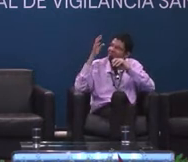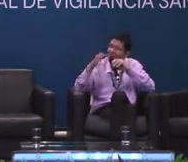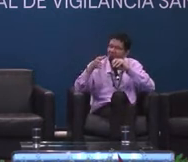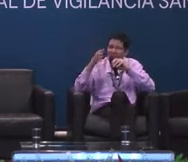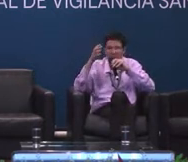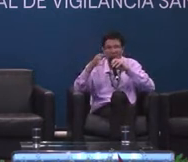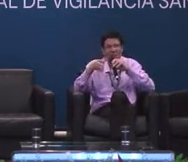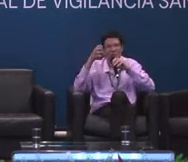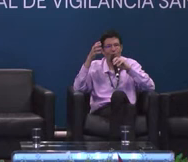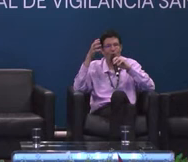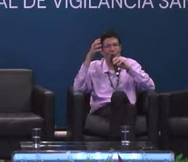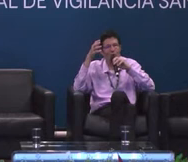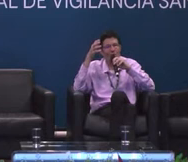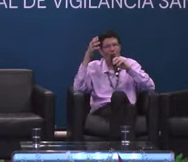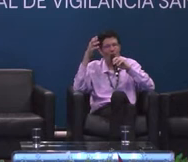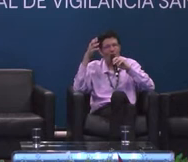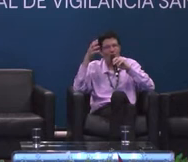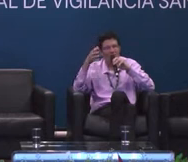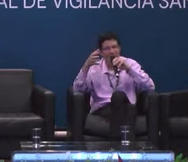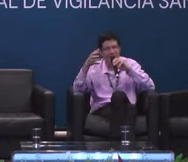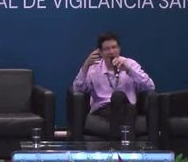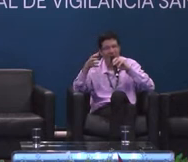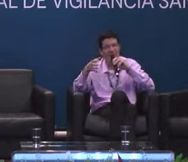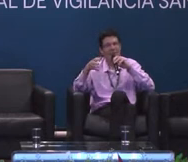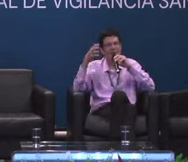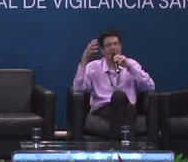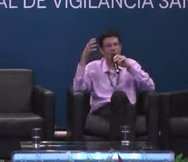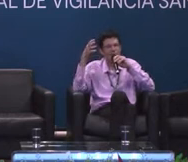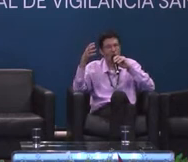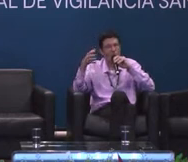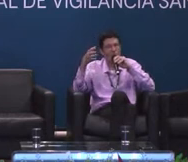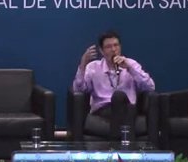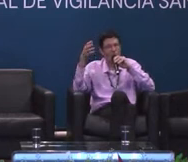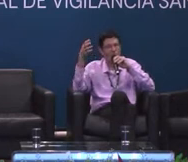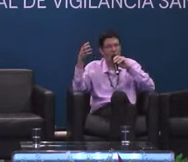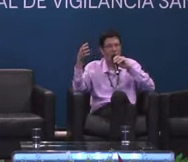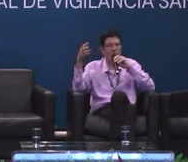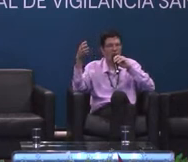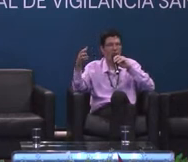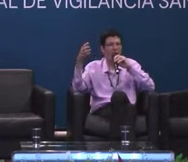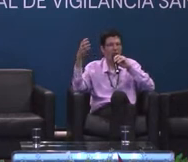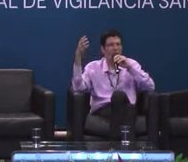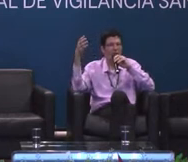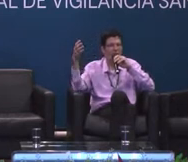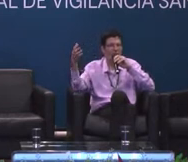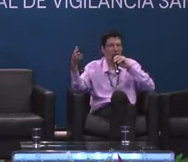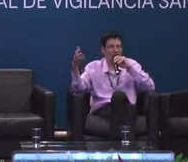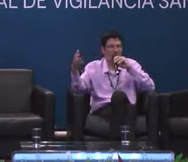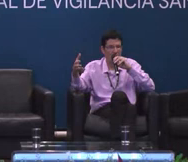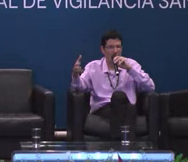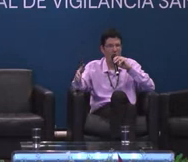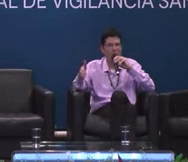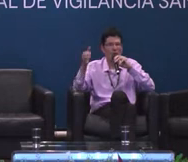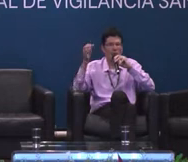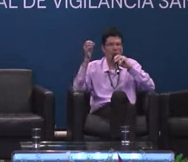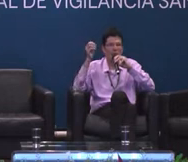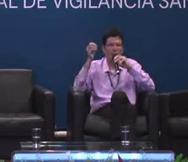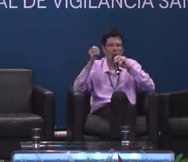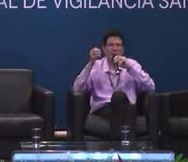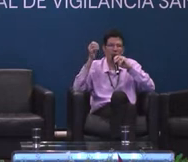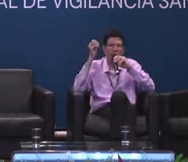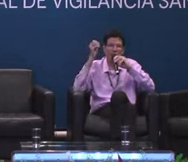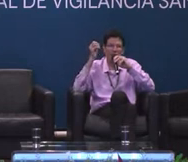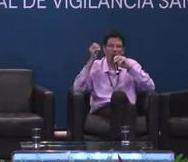fazem parte da abrangência e do escopo que nós queremos dar a essa revisão. Porque hoje